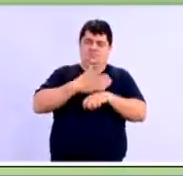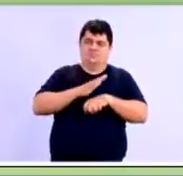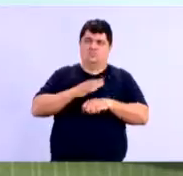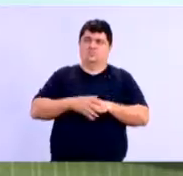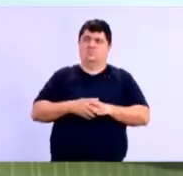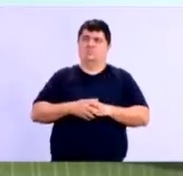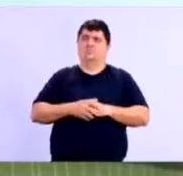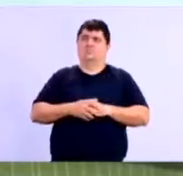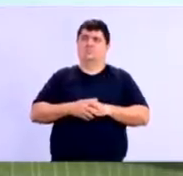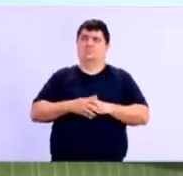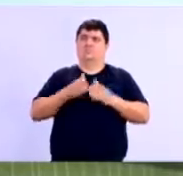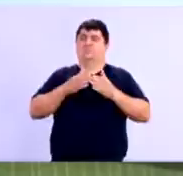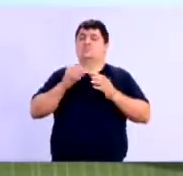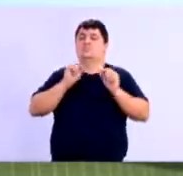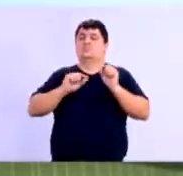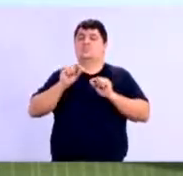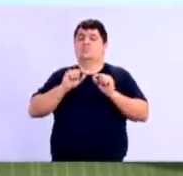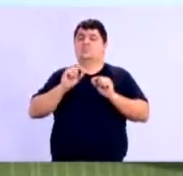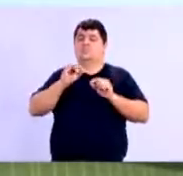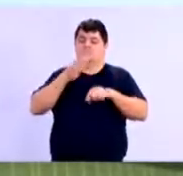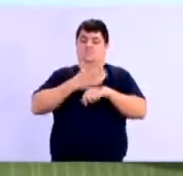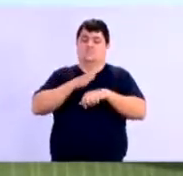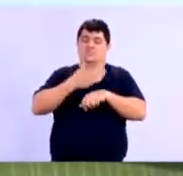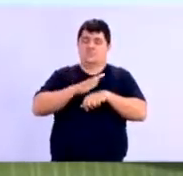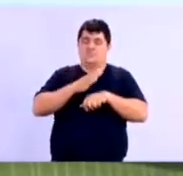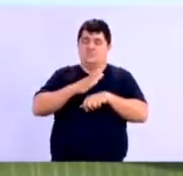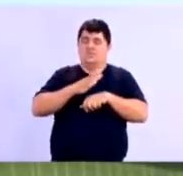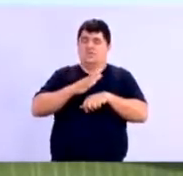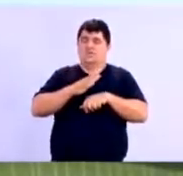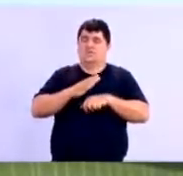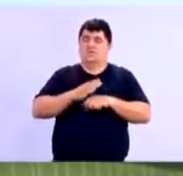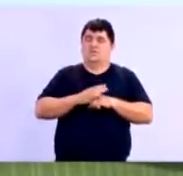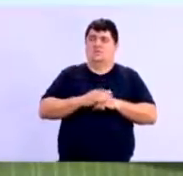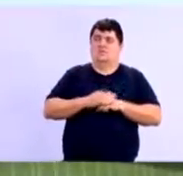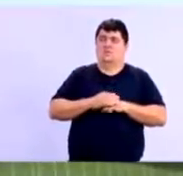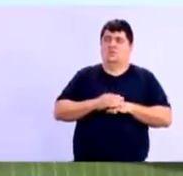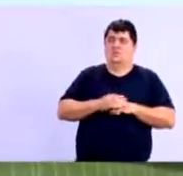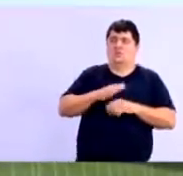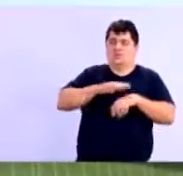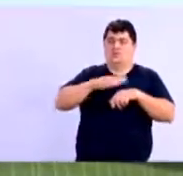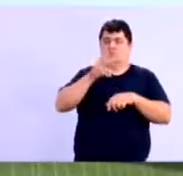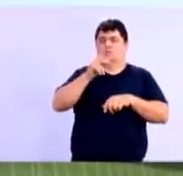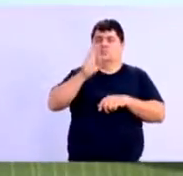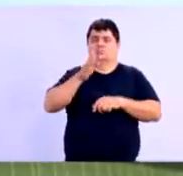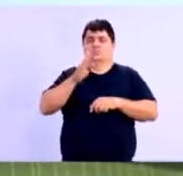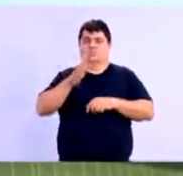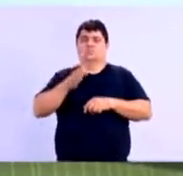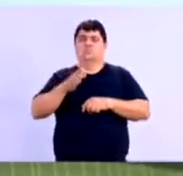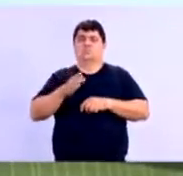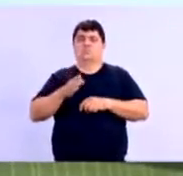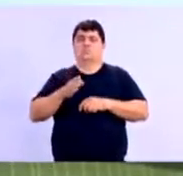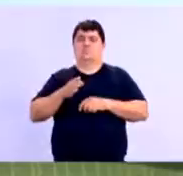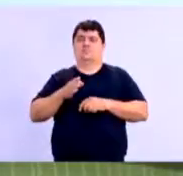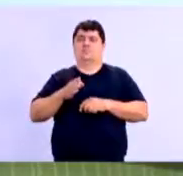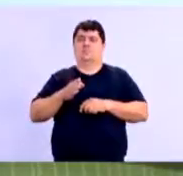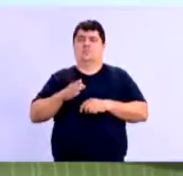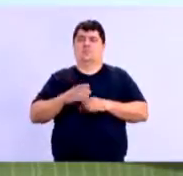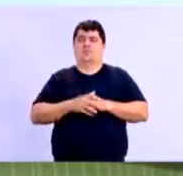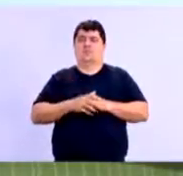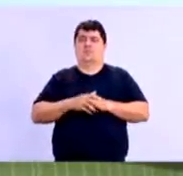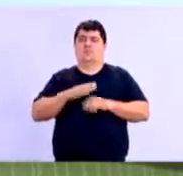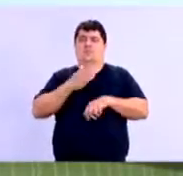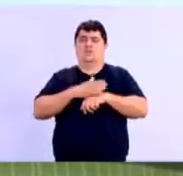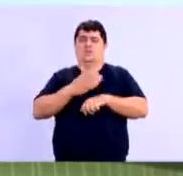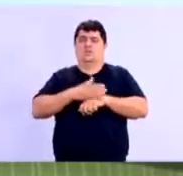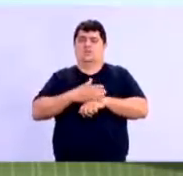O que a gente pede? Nas atividades, a gente acabou conversando com os tutores online de vocês. Ah, professor, as